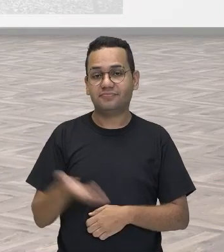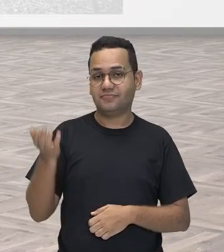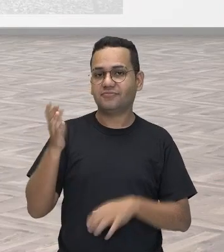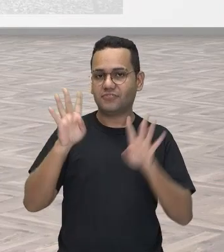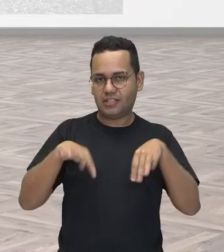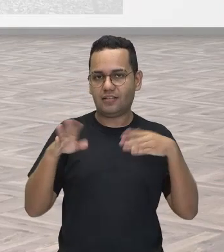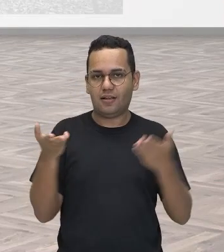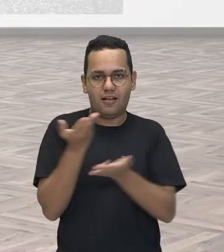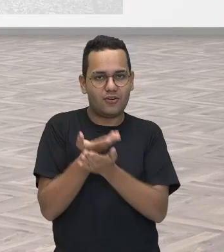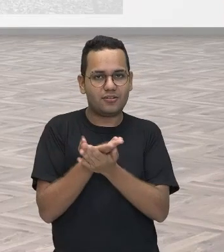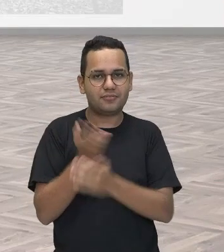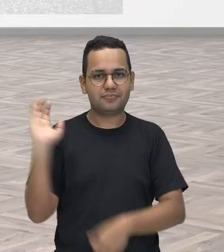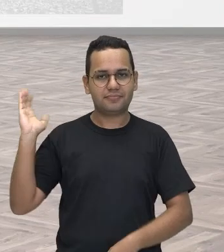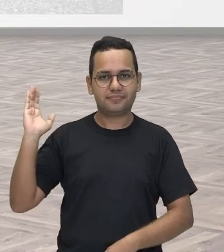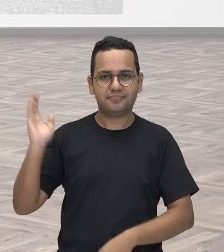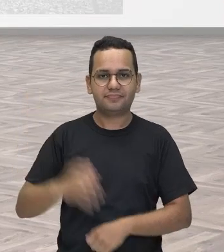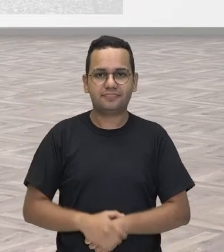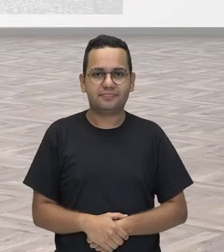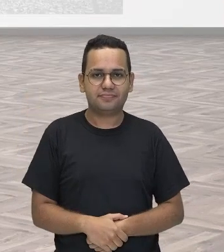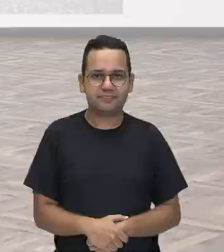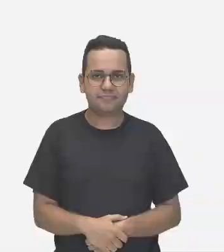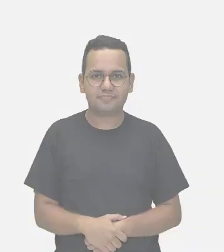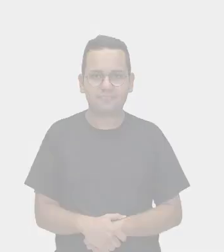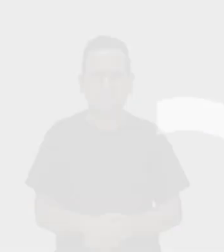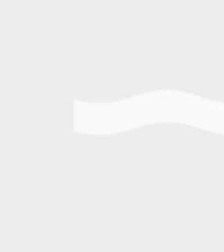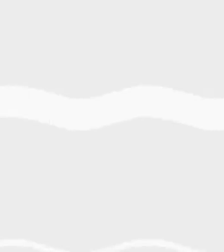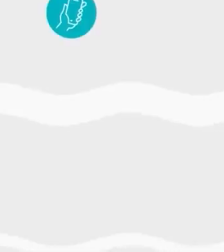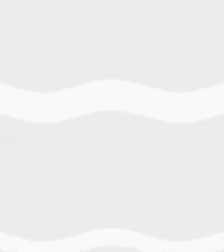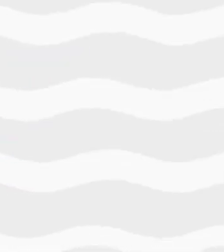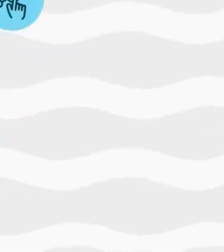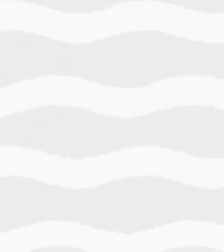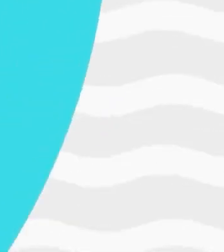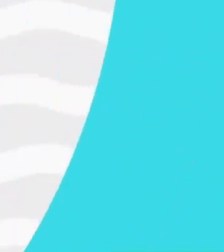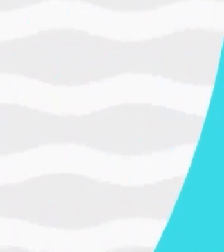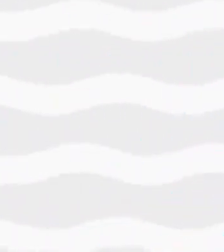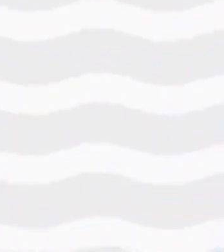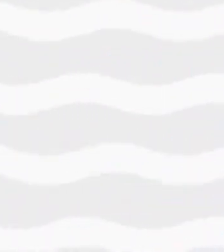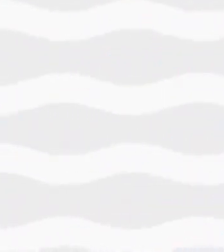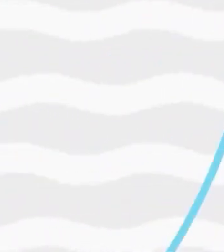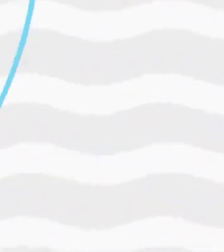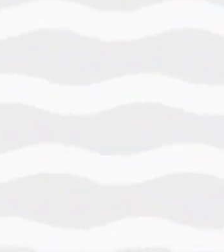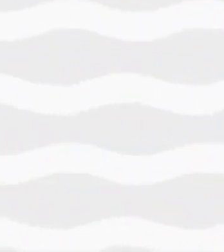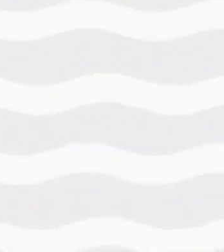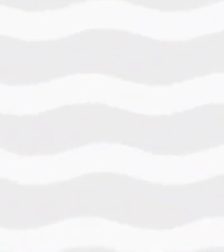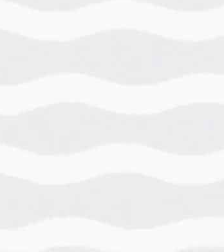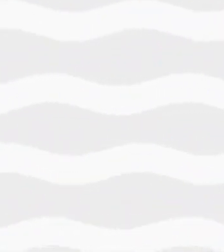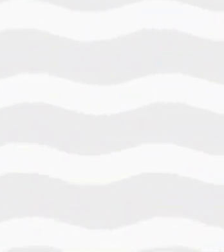encerrando a nossa aula. Até a próxima.